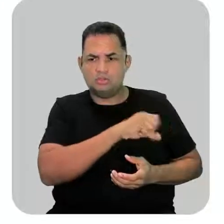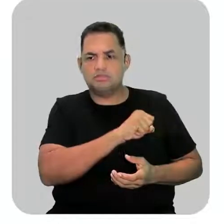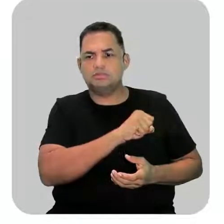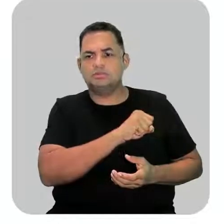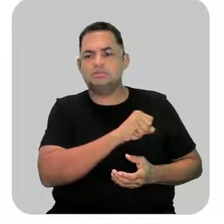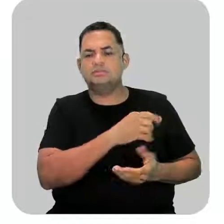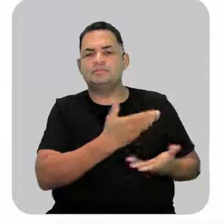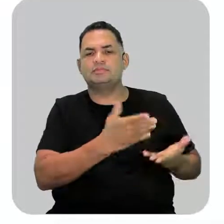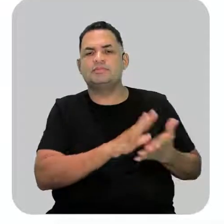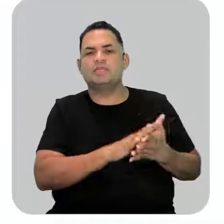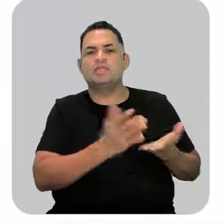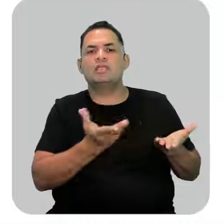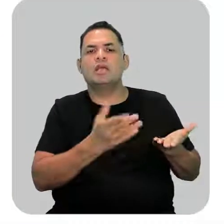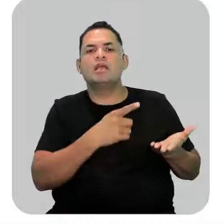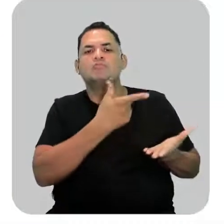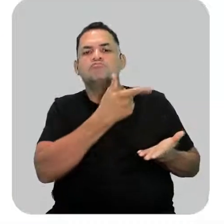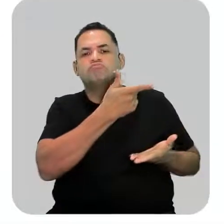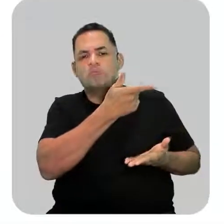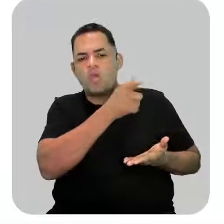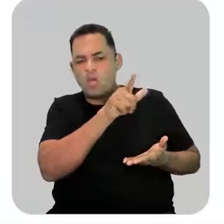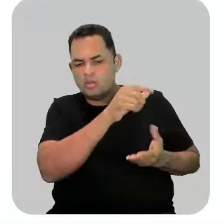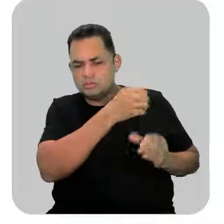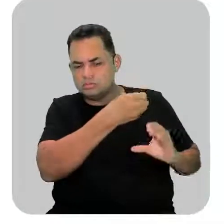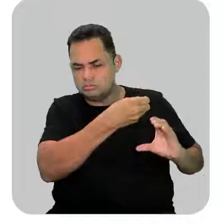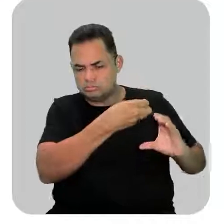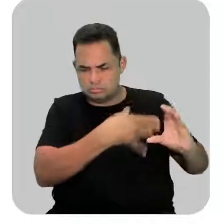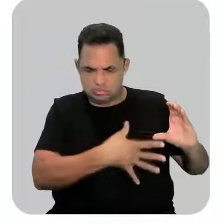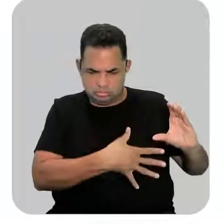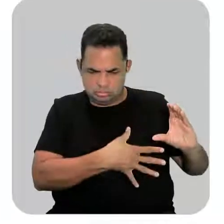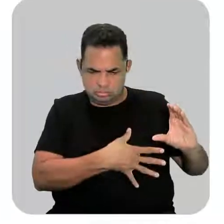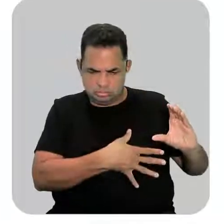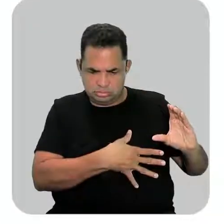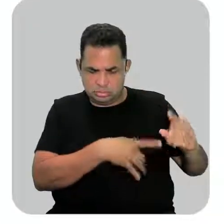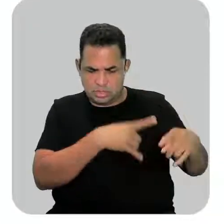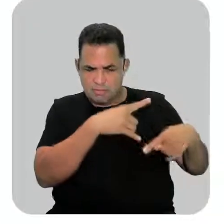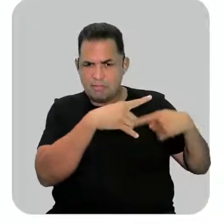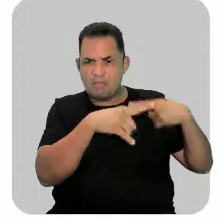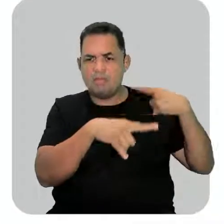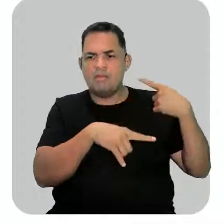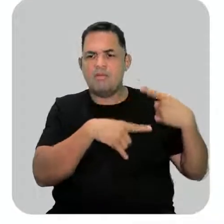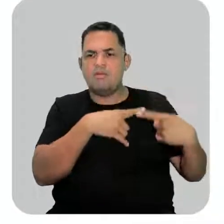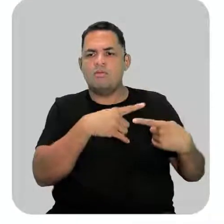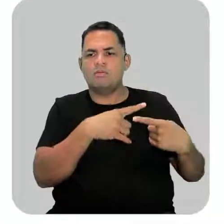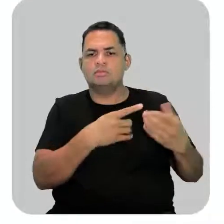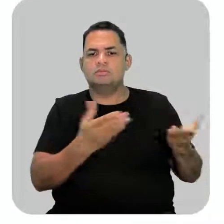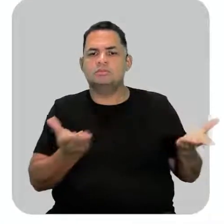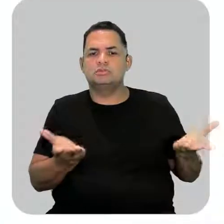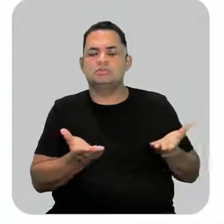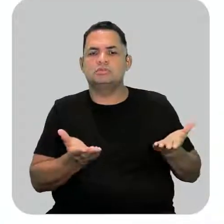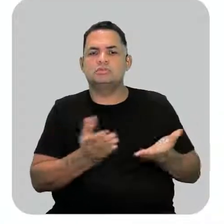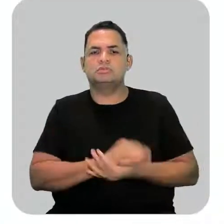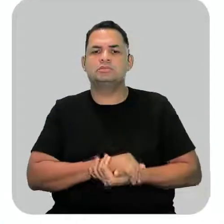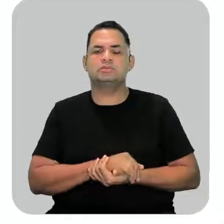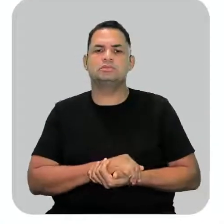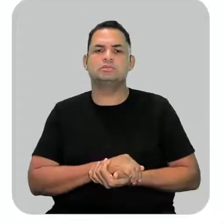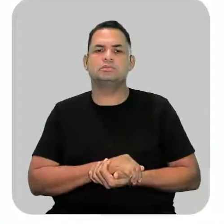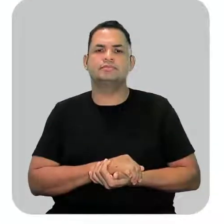temos muitas outras funções oxigenadas que nós vamos conhecer a partir de agora. Então, vamos lá?